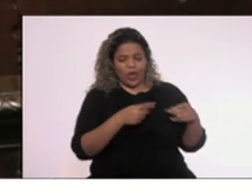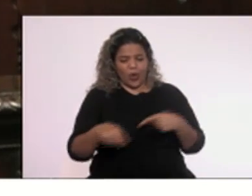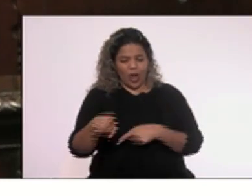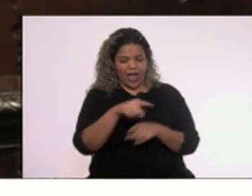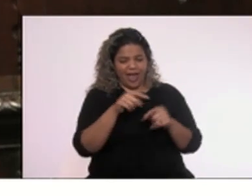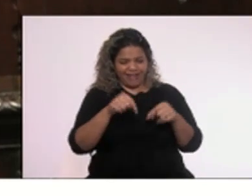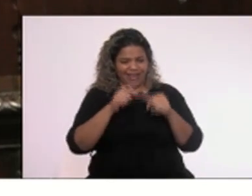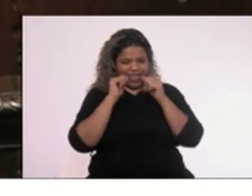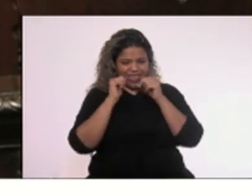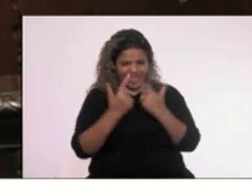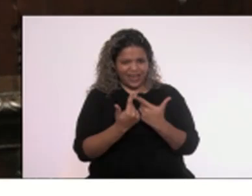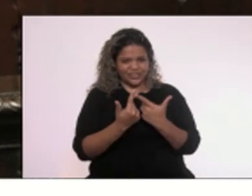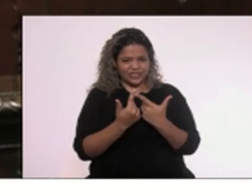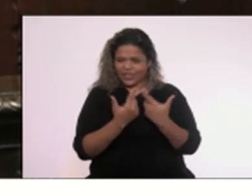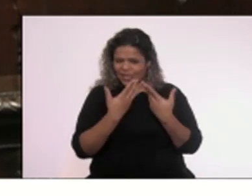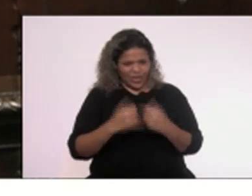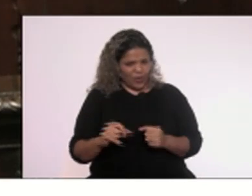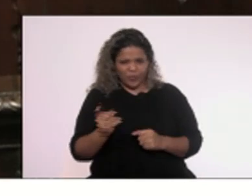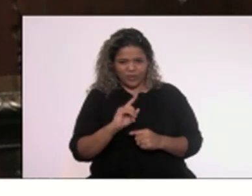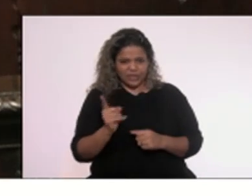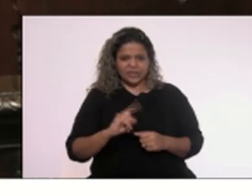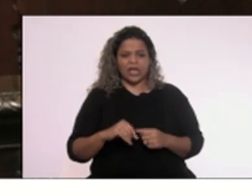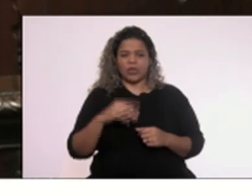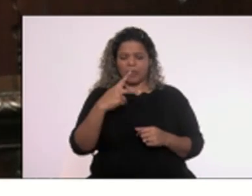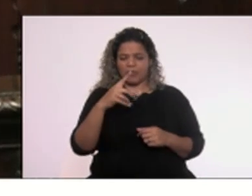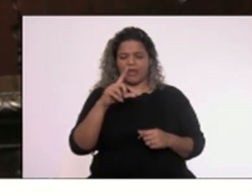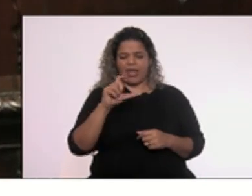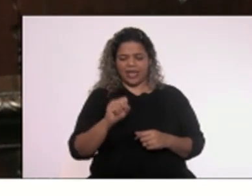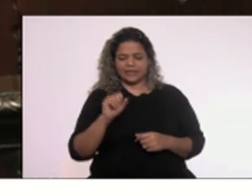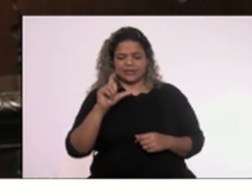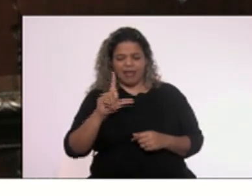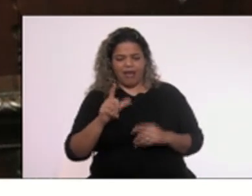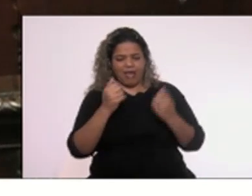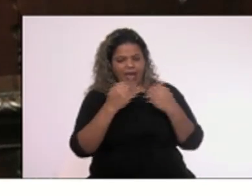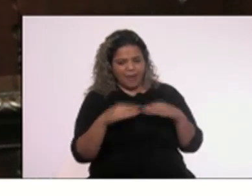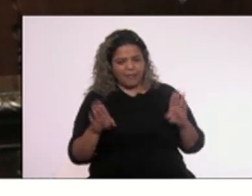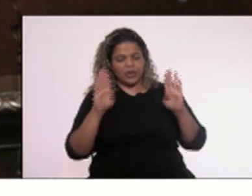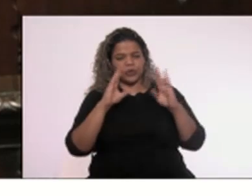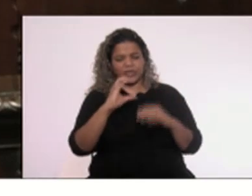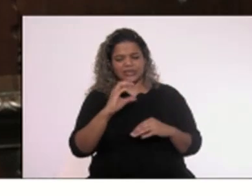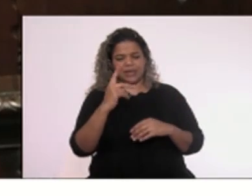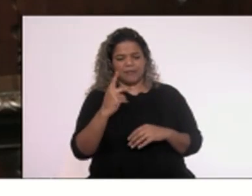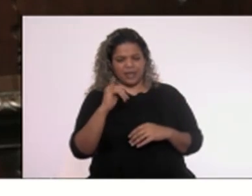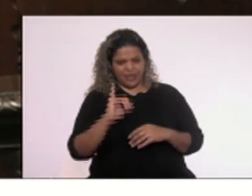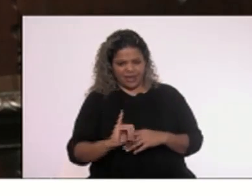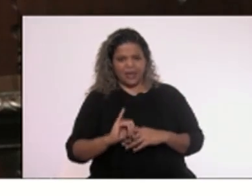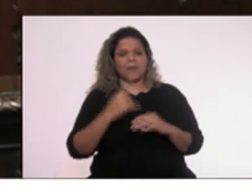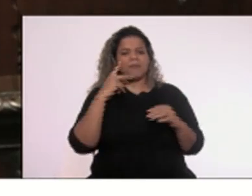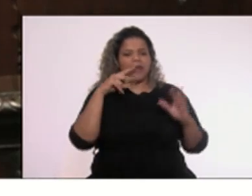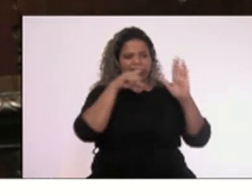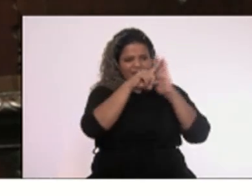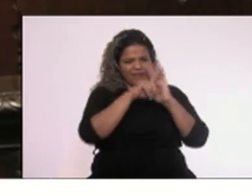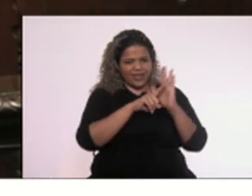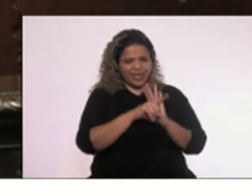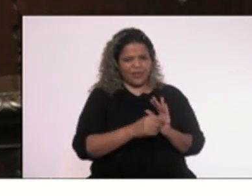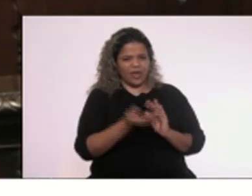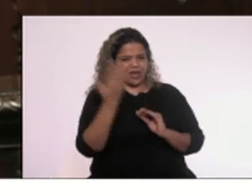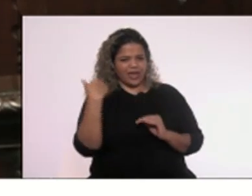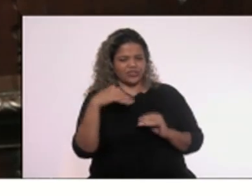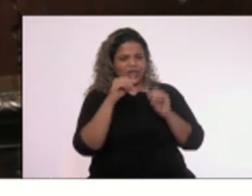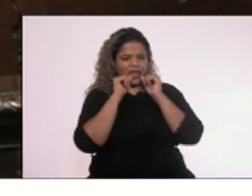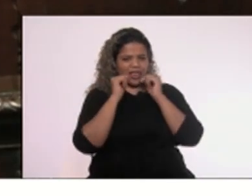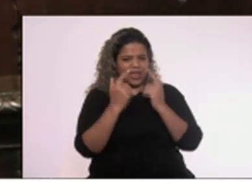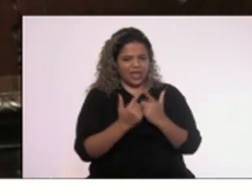nessa casa uma proposição do PSL de abertura de uma CPI para averiguar transgressões na